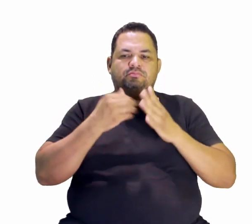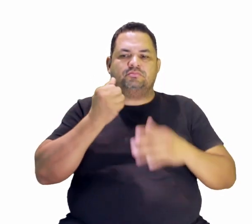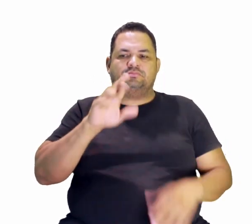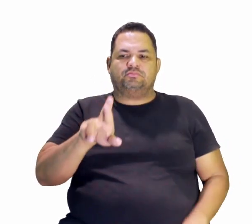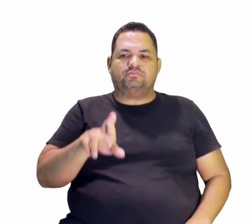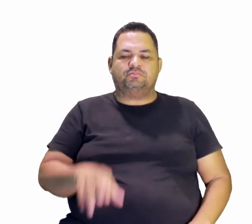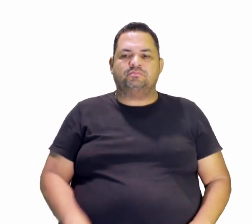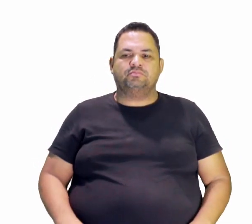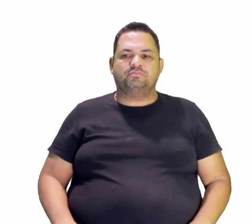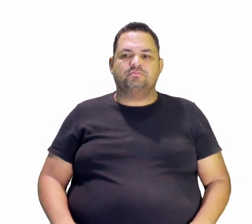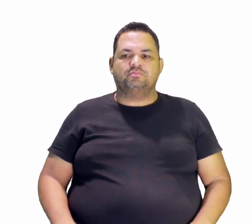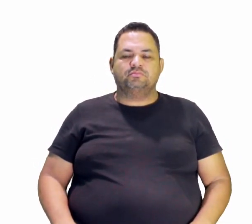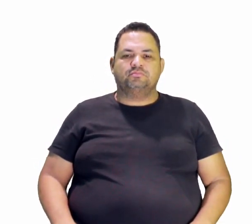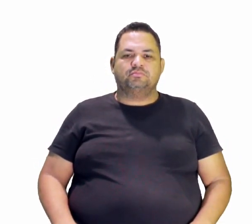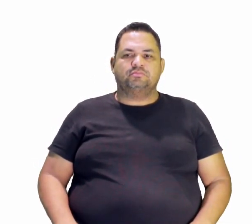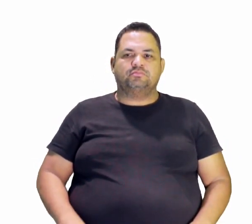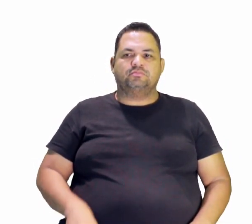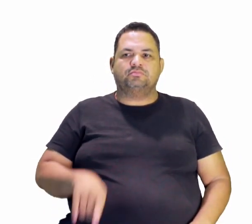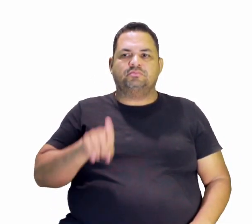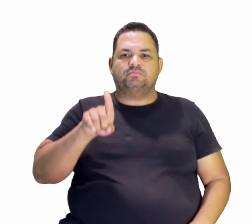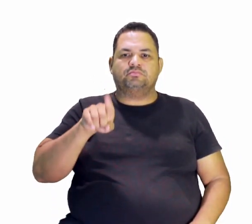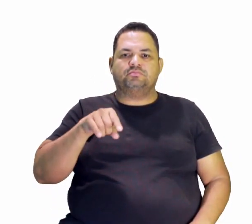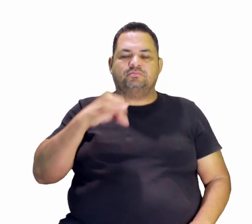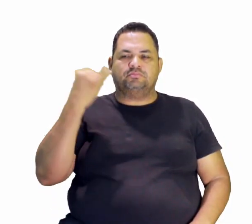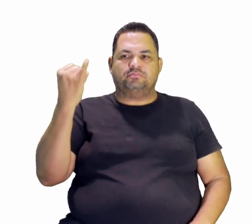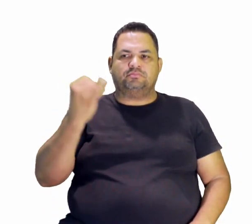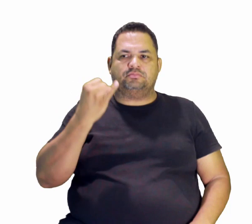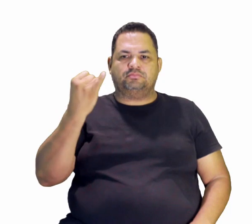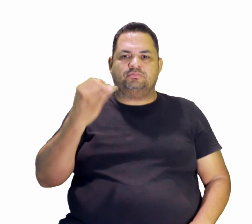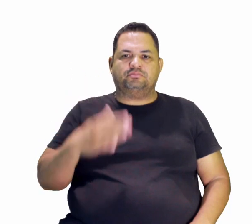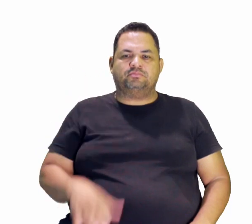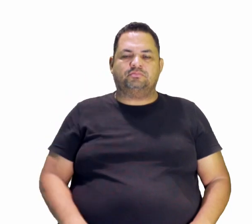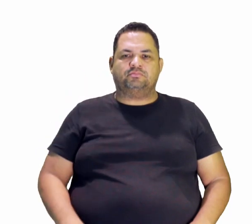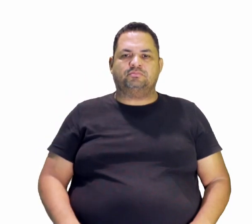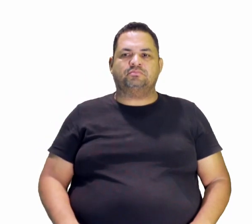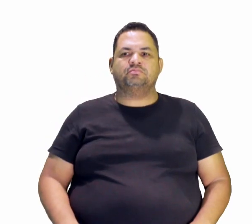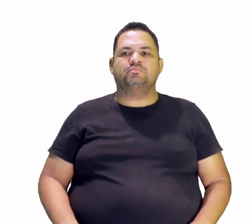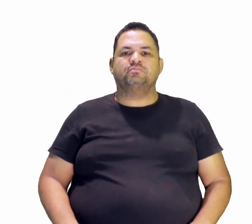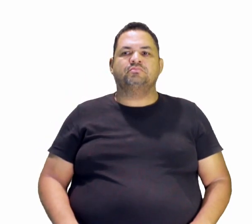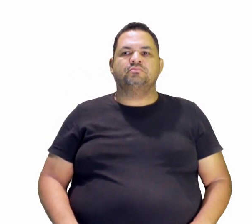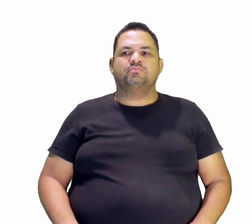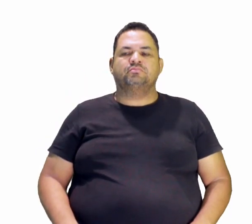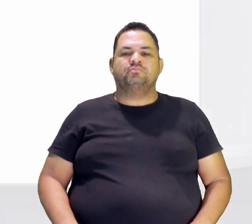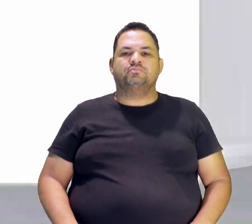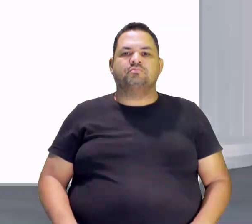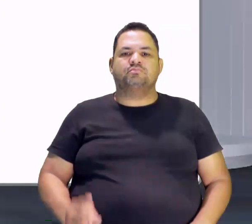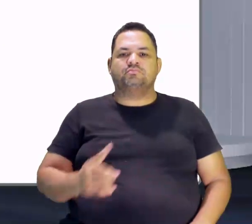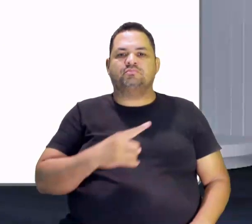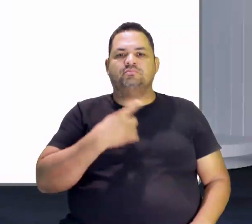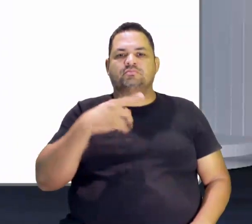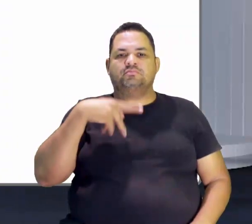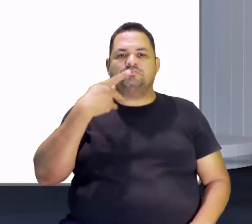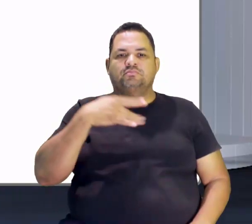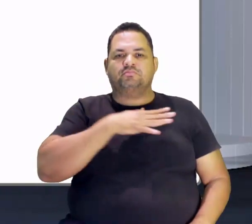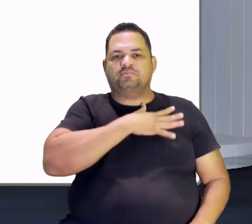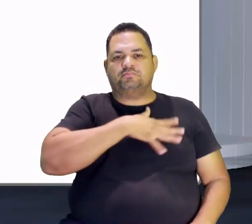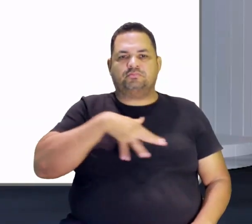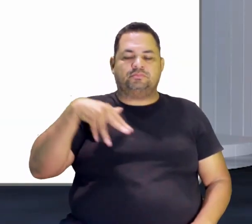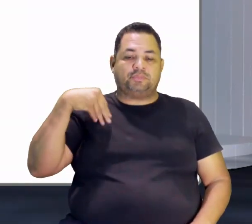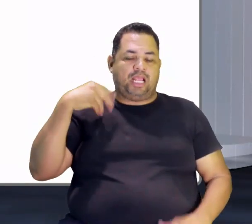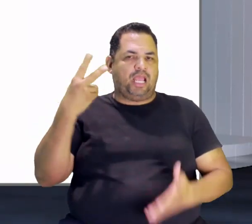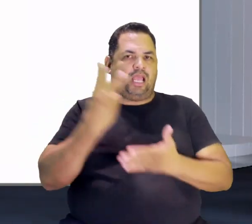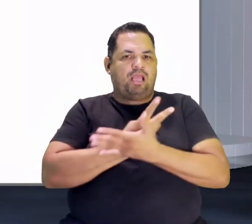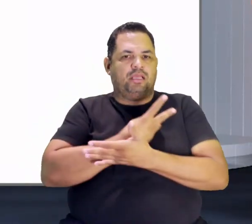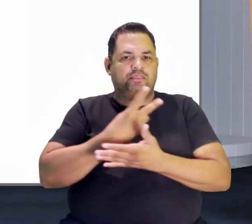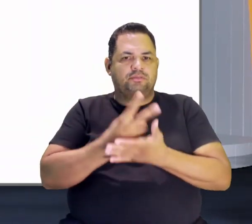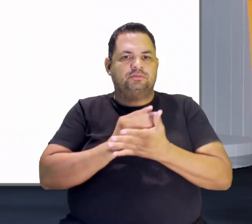do ar. É muito importante entender isso. Então, pessoal, aqui a gente não fala que Aristóteles está errado. Aristóteles